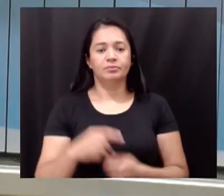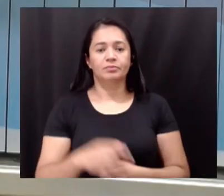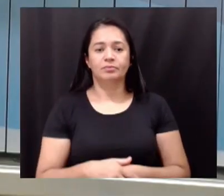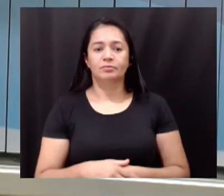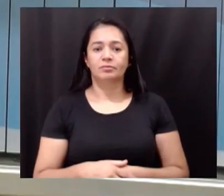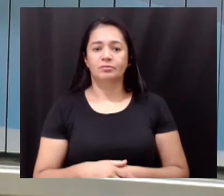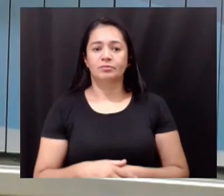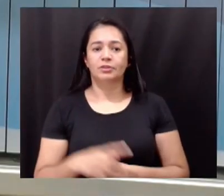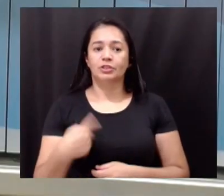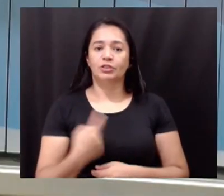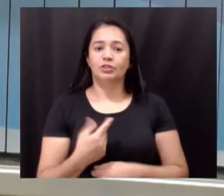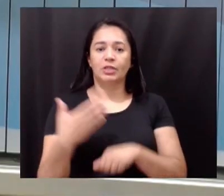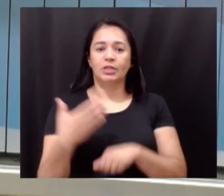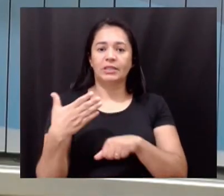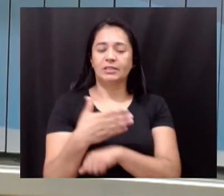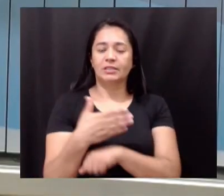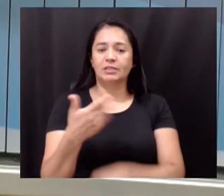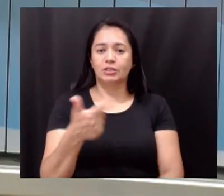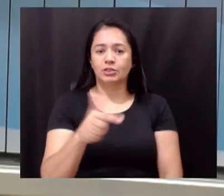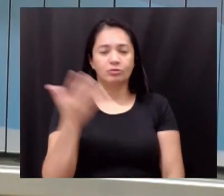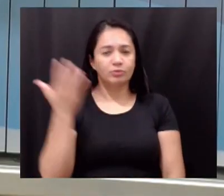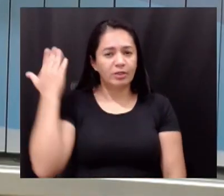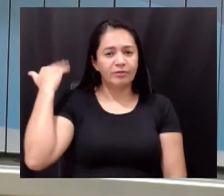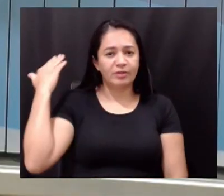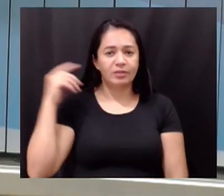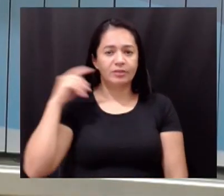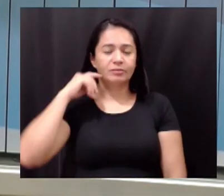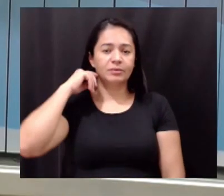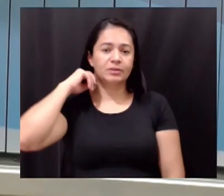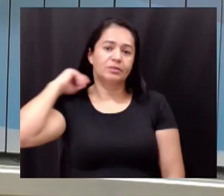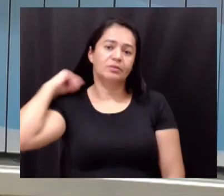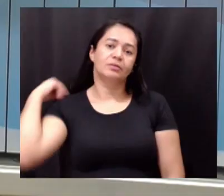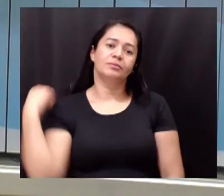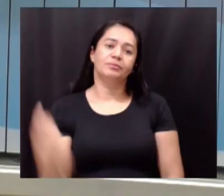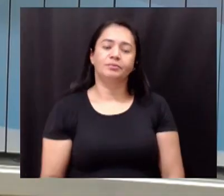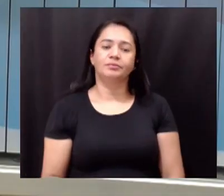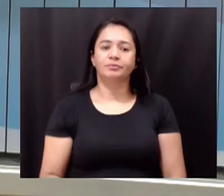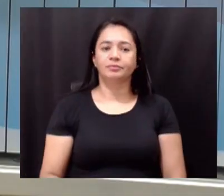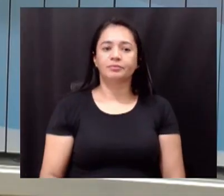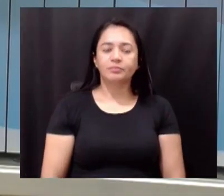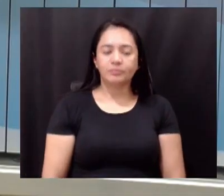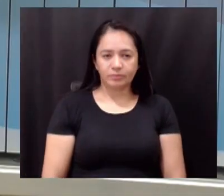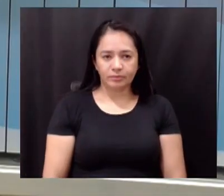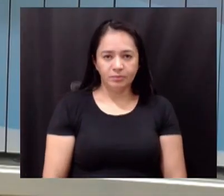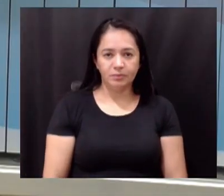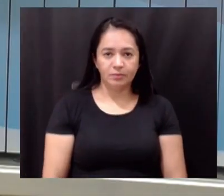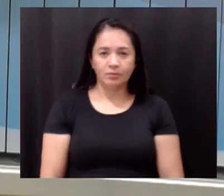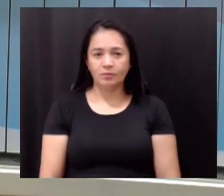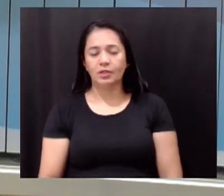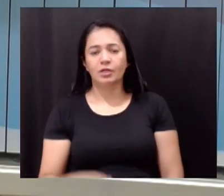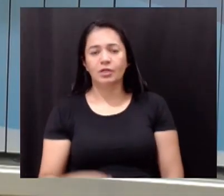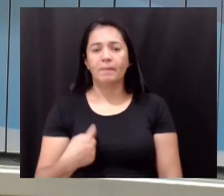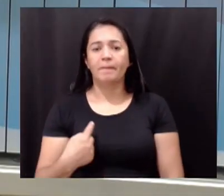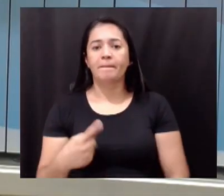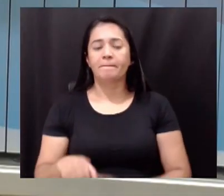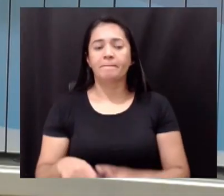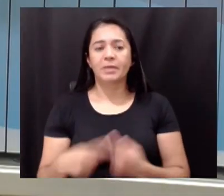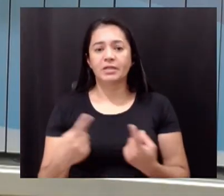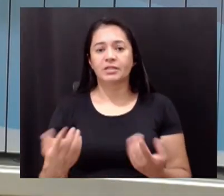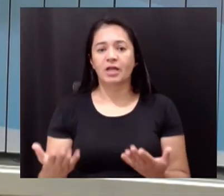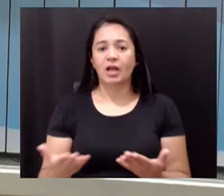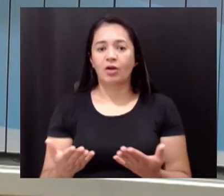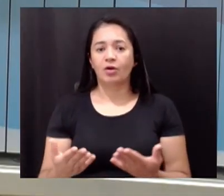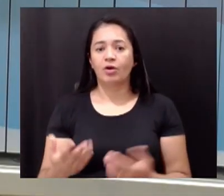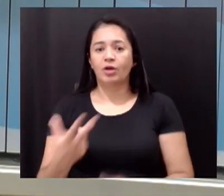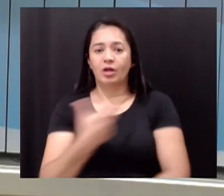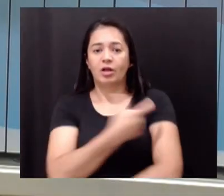essa vacina aí na nossa da infância para a adolescência, né? E a gente tomou essa vacina um pouco mais tarde.